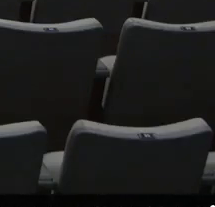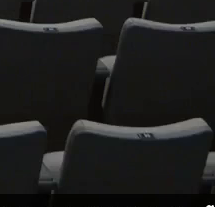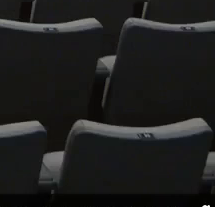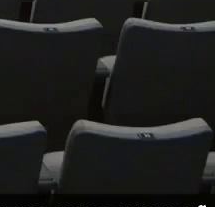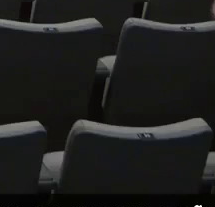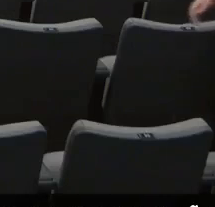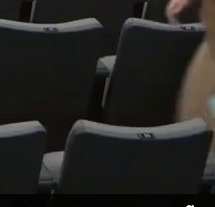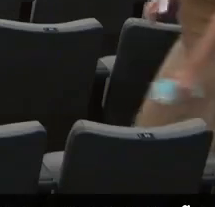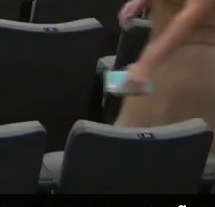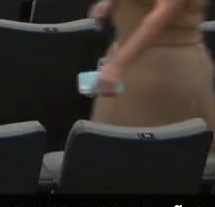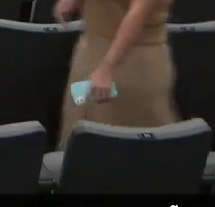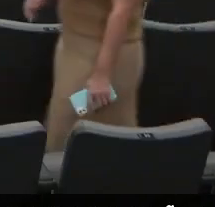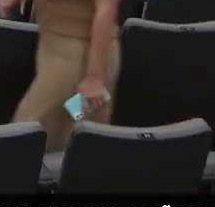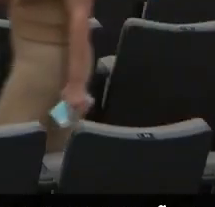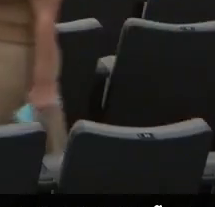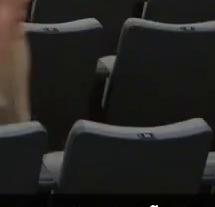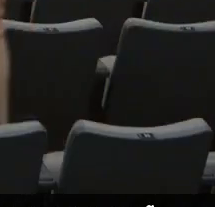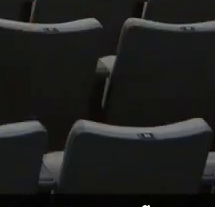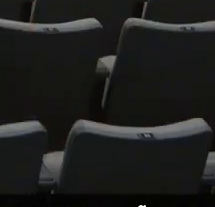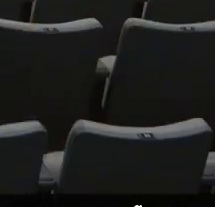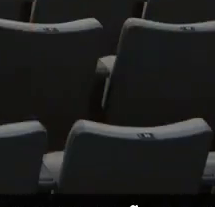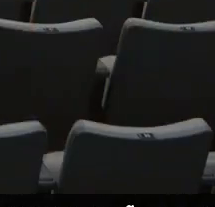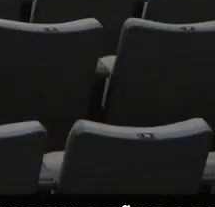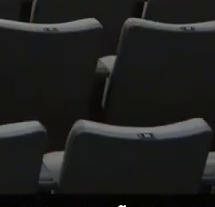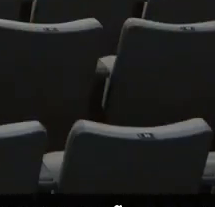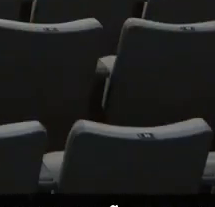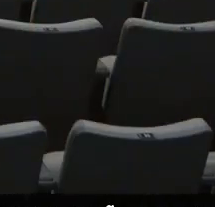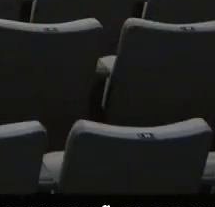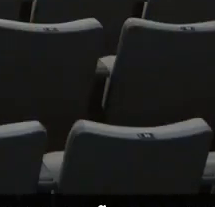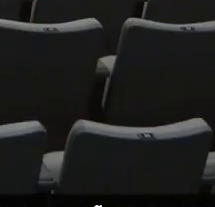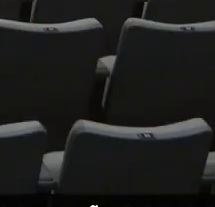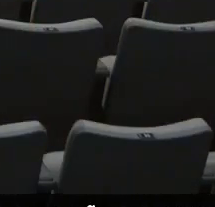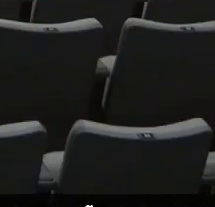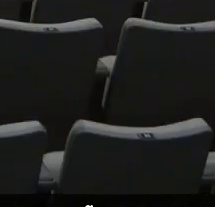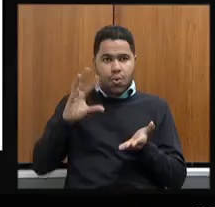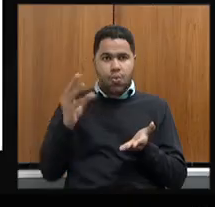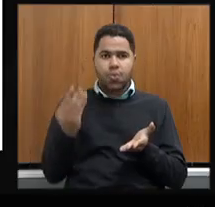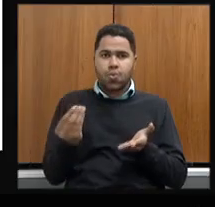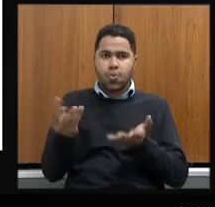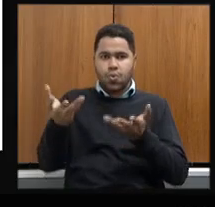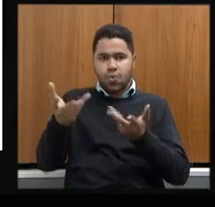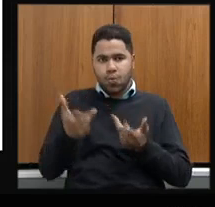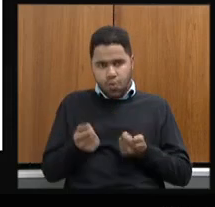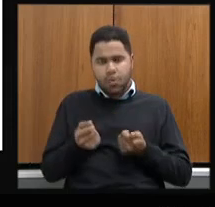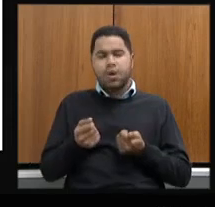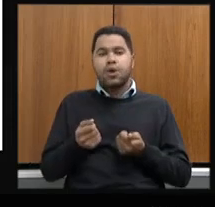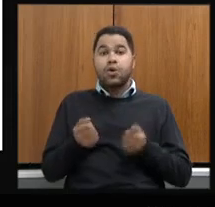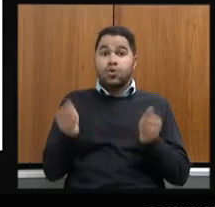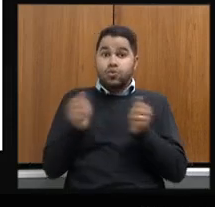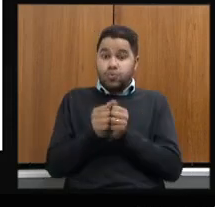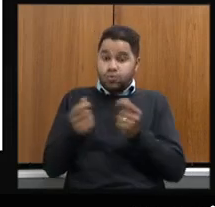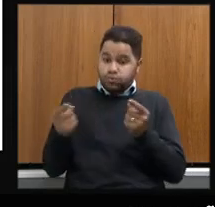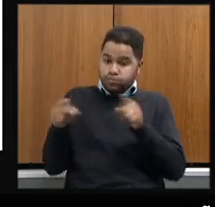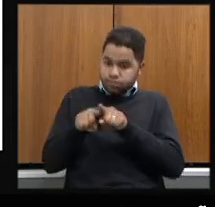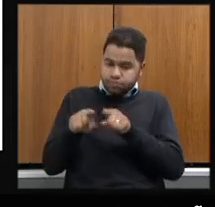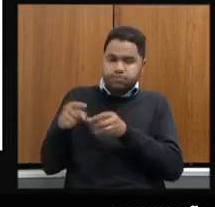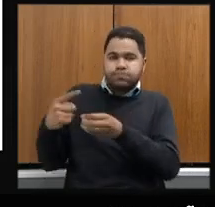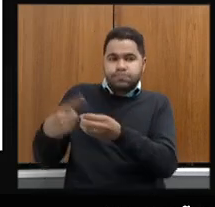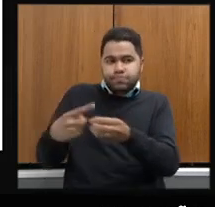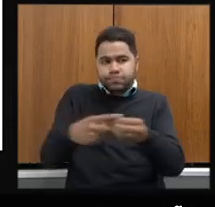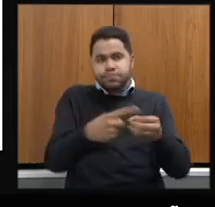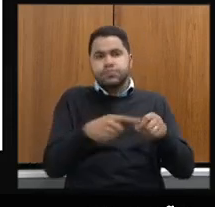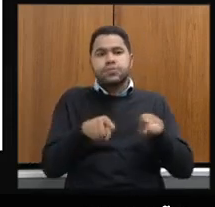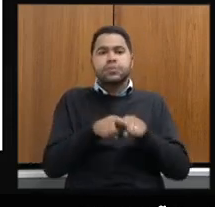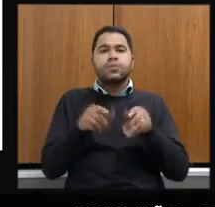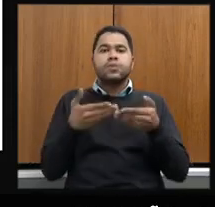para acertar que os convidados Quais qual é a ordem de preferência Como tampar parceria com os municípios e também